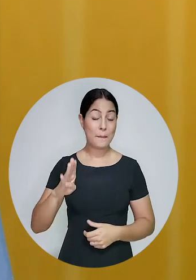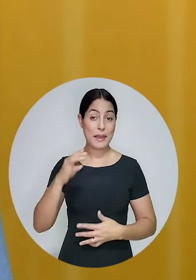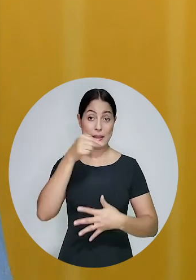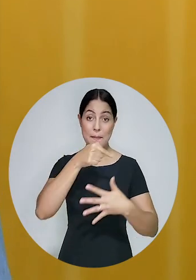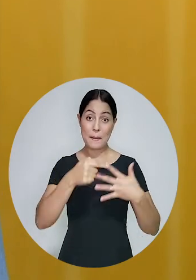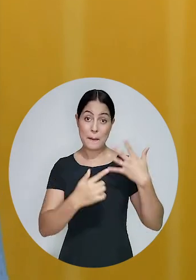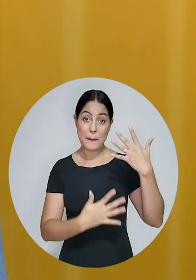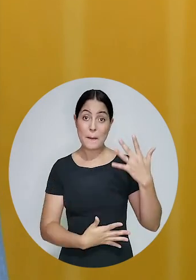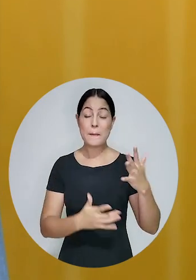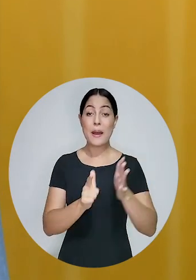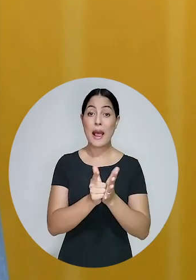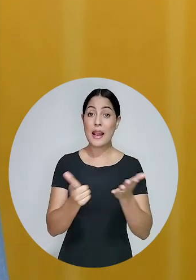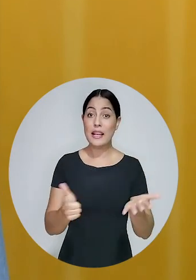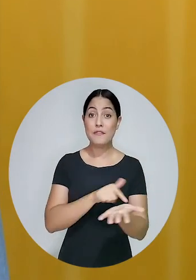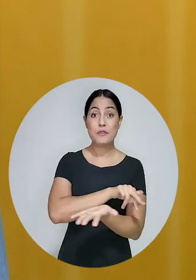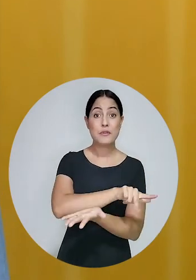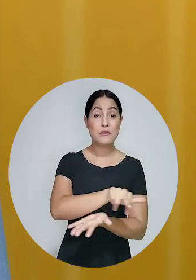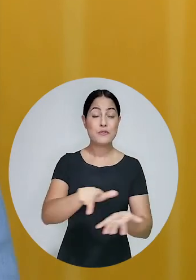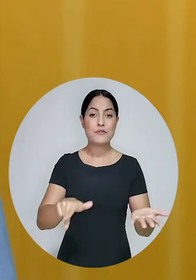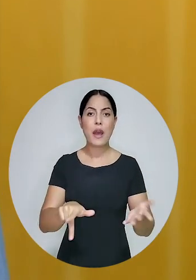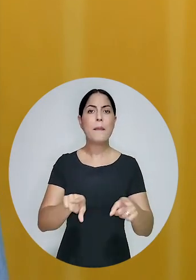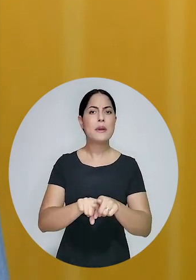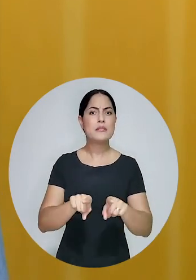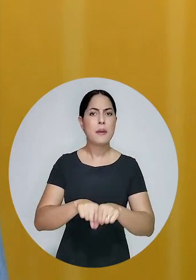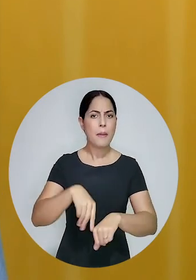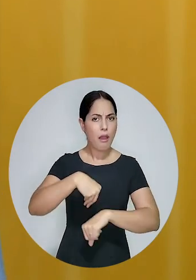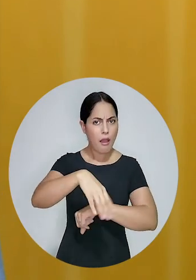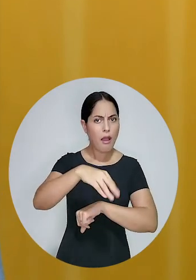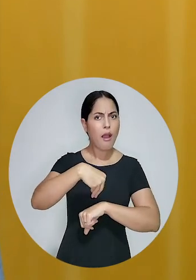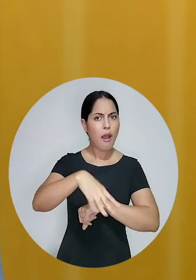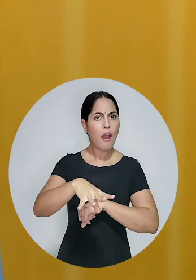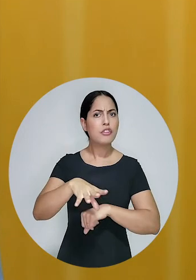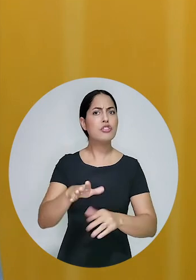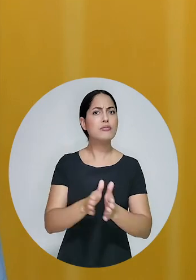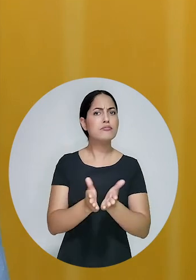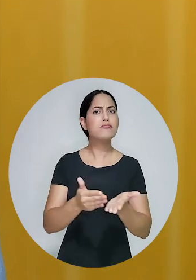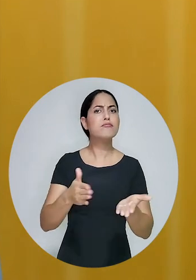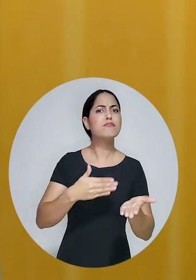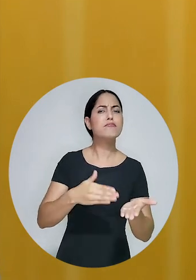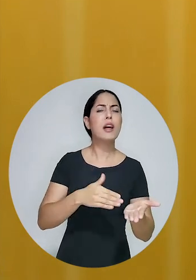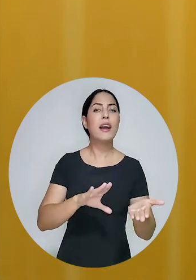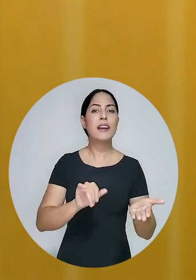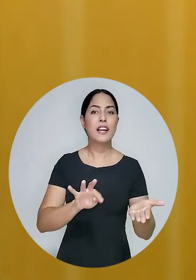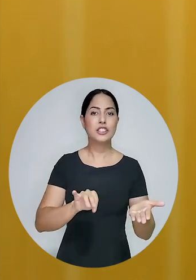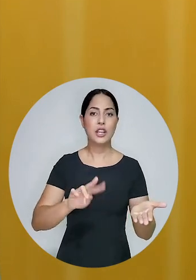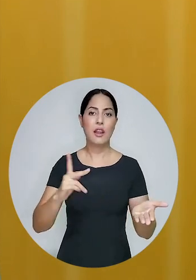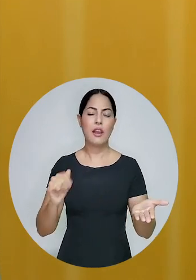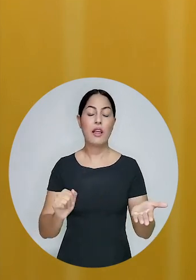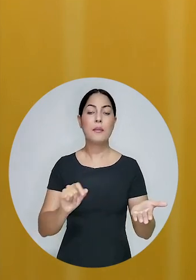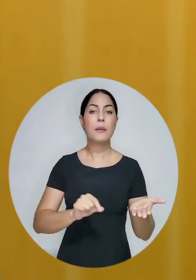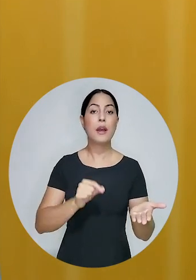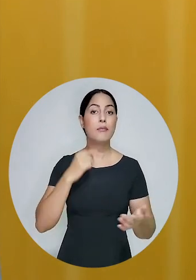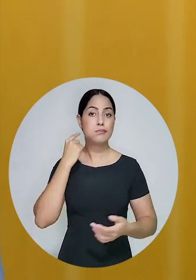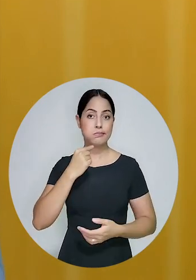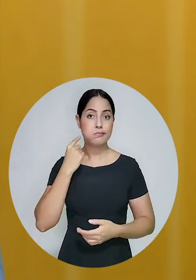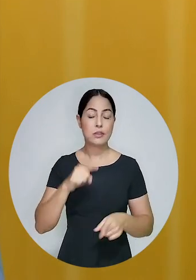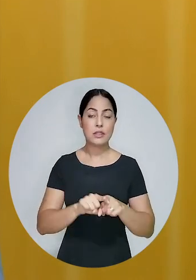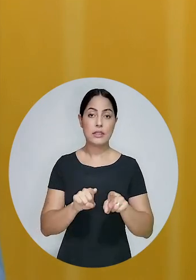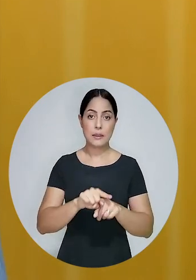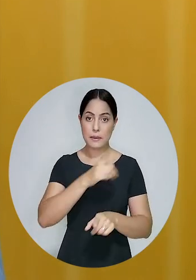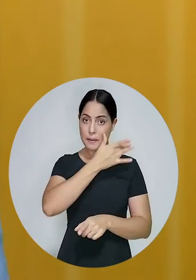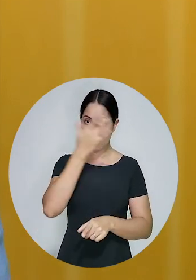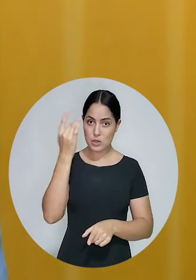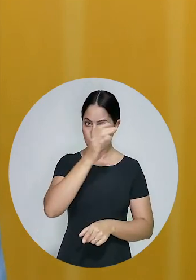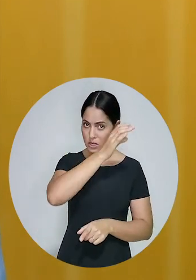de tantas outras obras e publicações, uma série de cartilhas de orientação aos advogados e aos consumidores